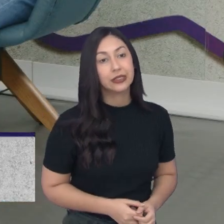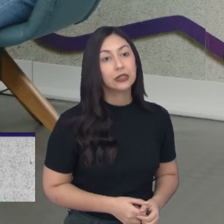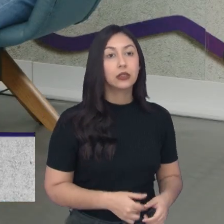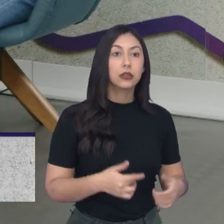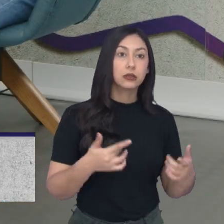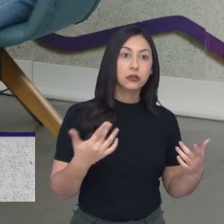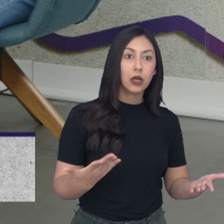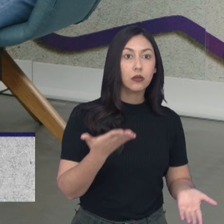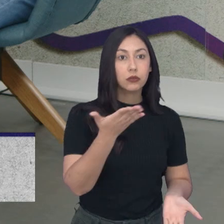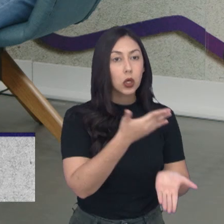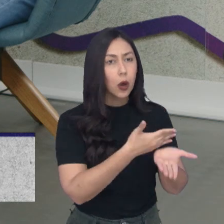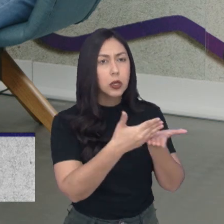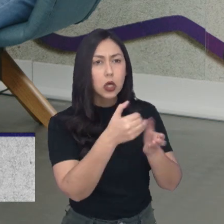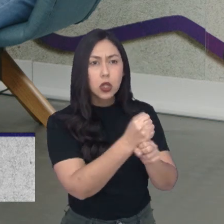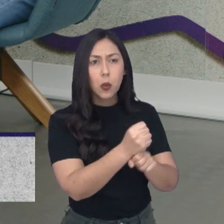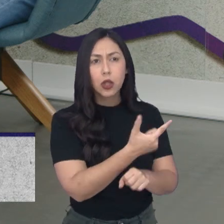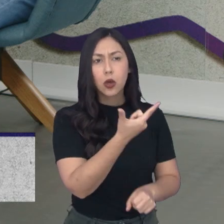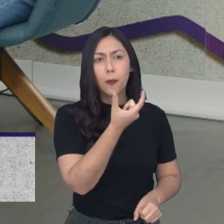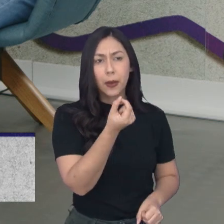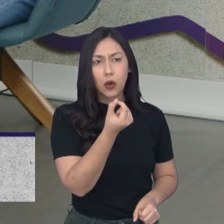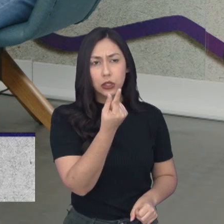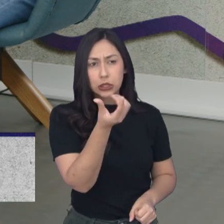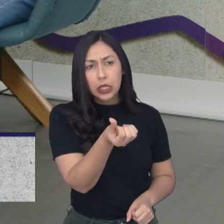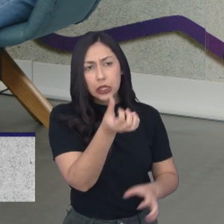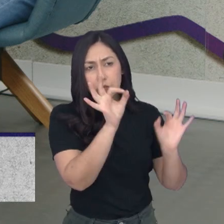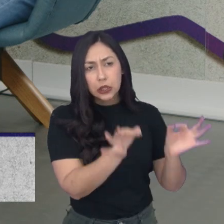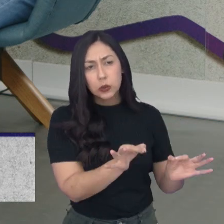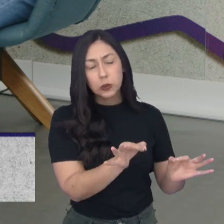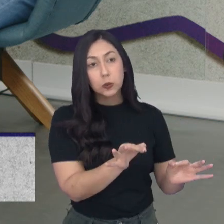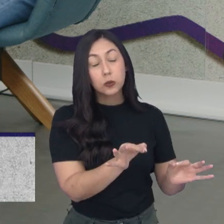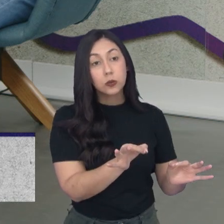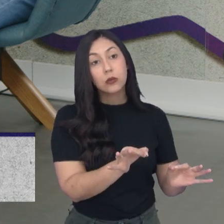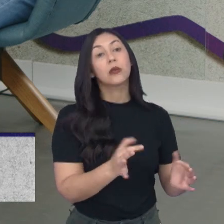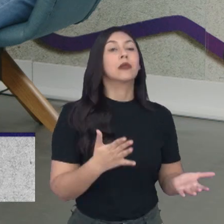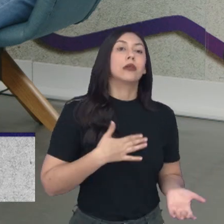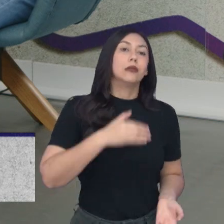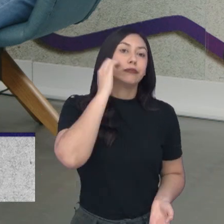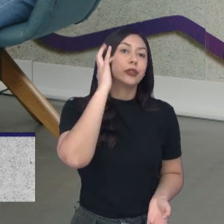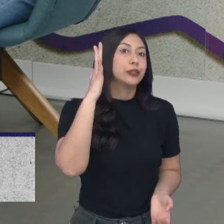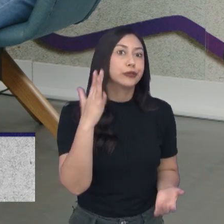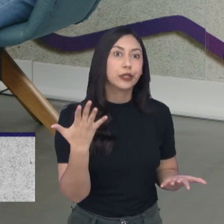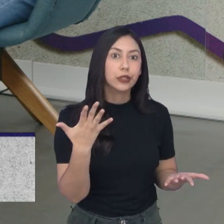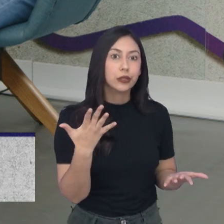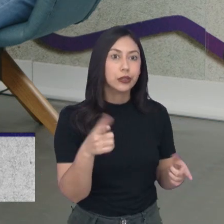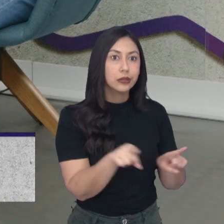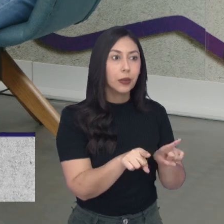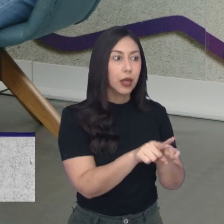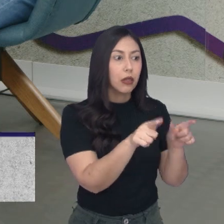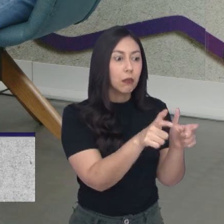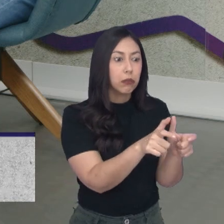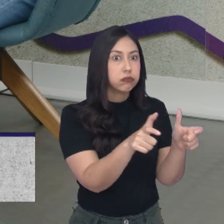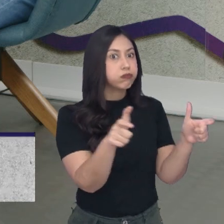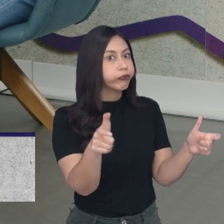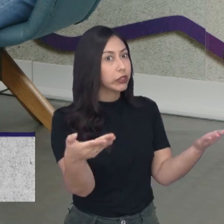disso, você entrou no mercado em 2016, né? Em 2016. Que você tinha comentado comigo. Eu imagino que esse público acabou ficando mais exigente,